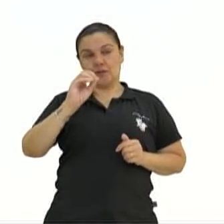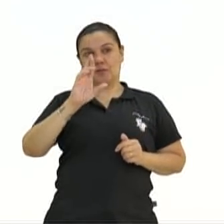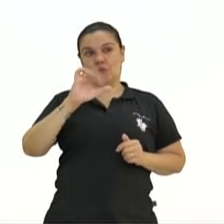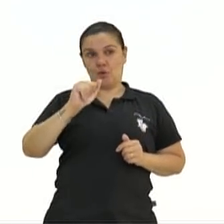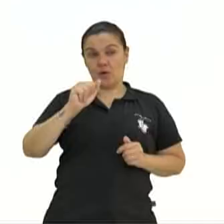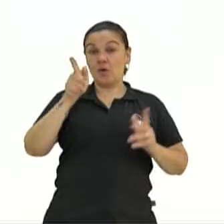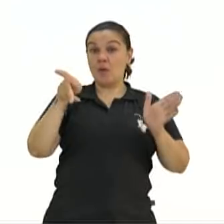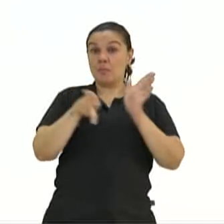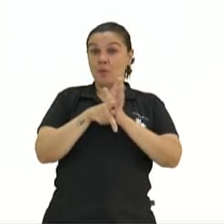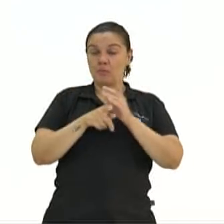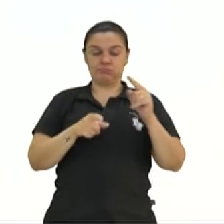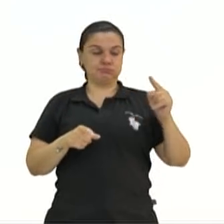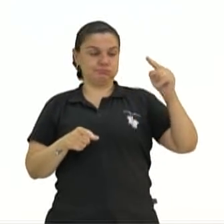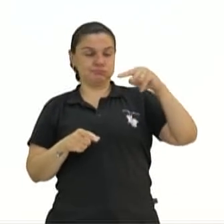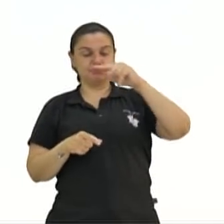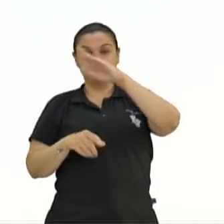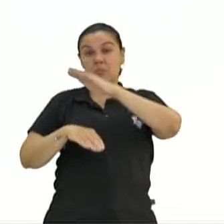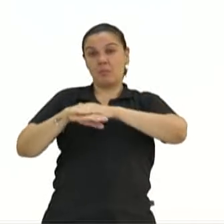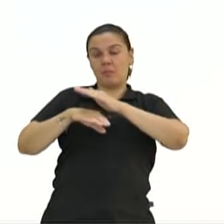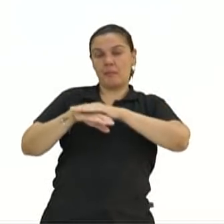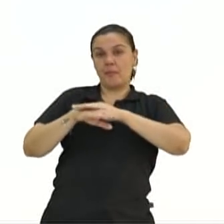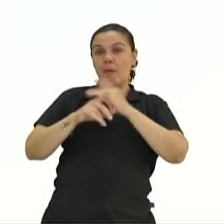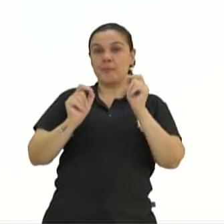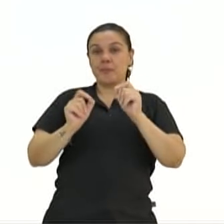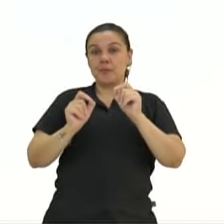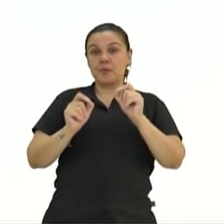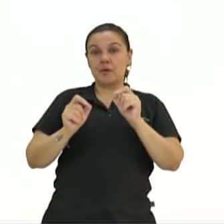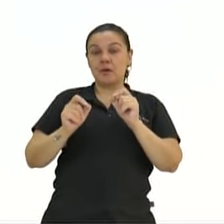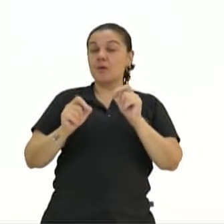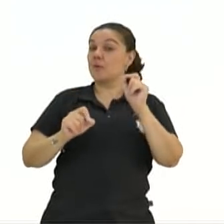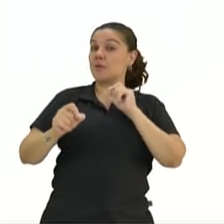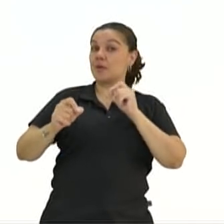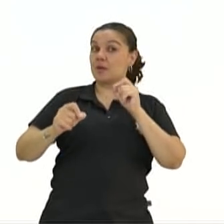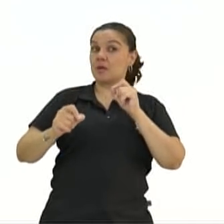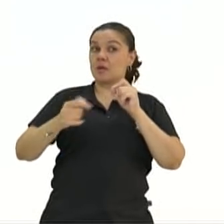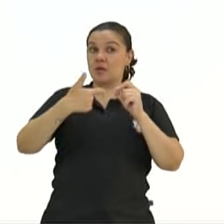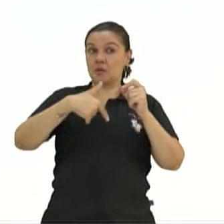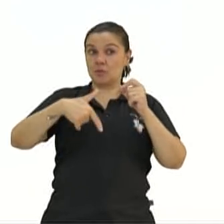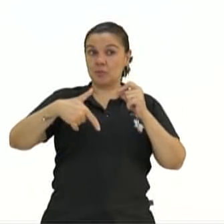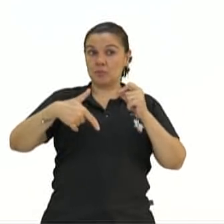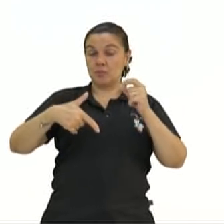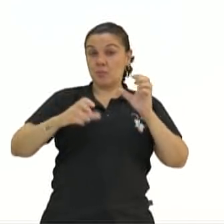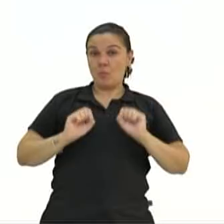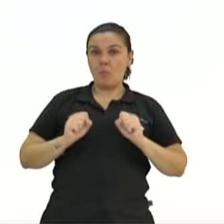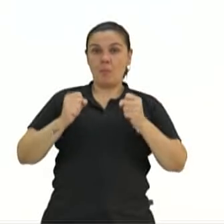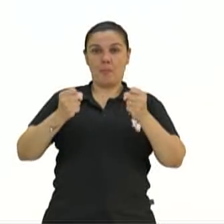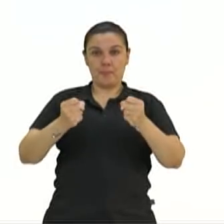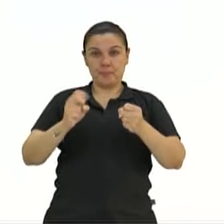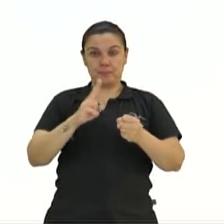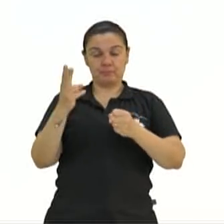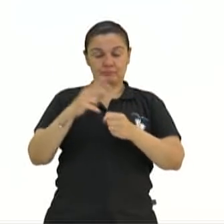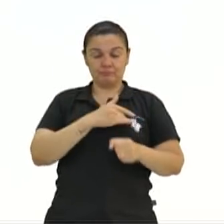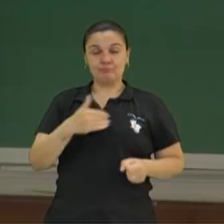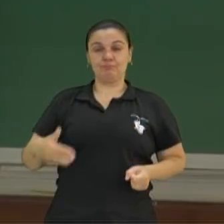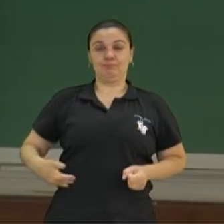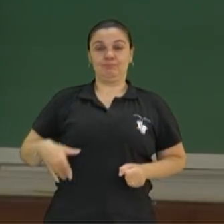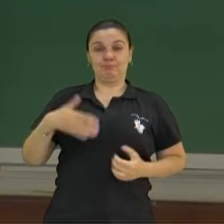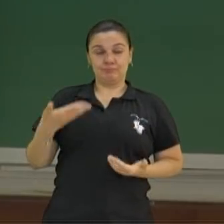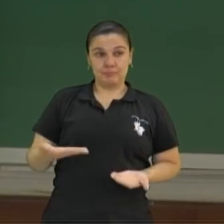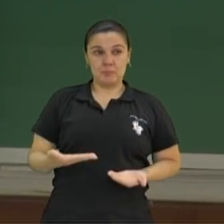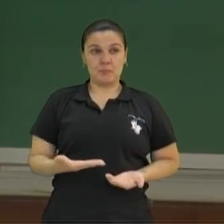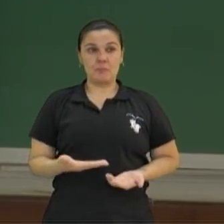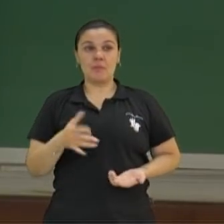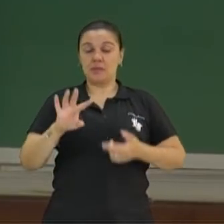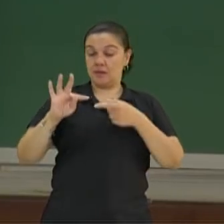espaço delimitada pela propriedade ou pelo exercício de um determinado poder ou soberania. Quando a gente está